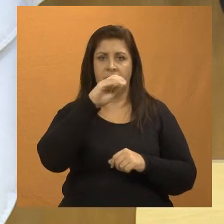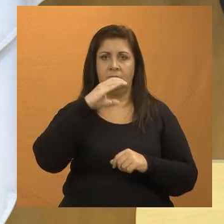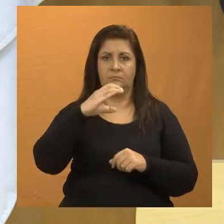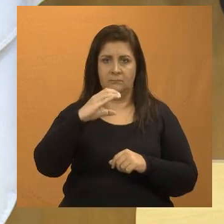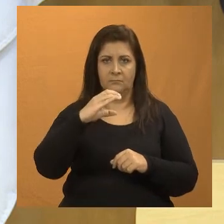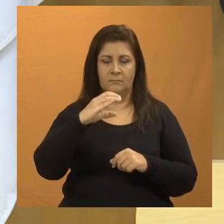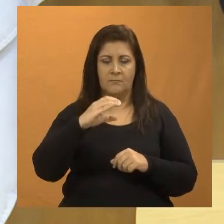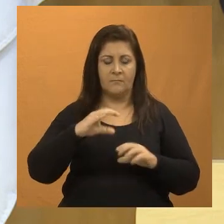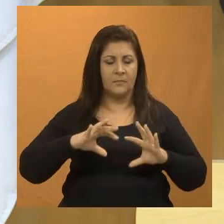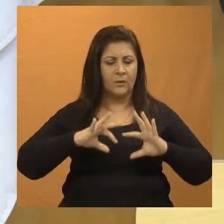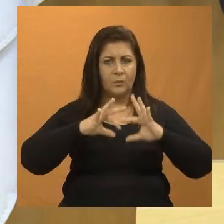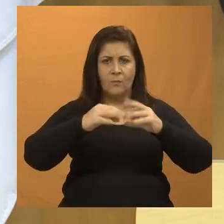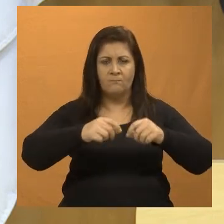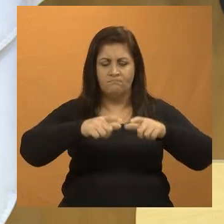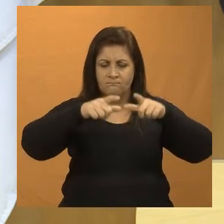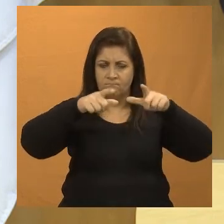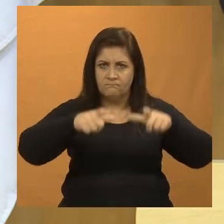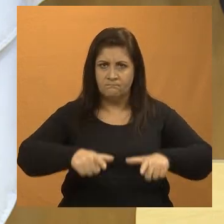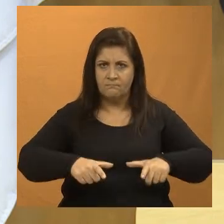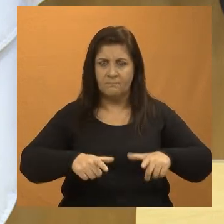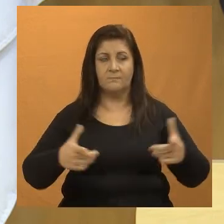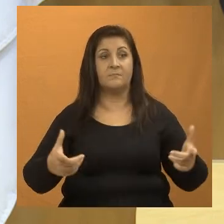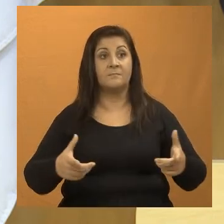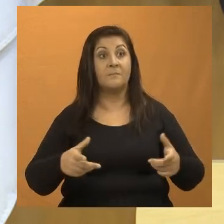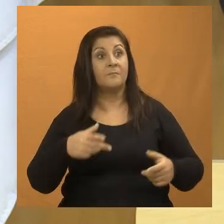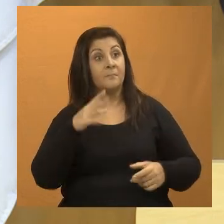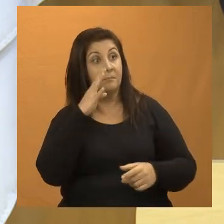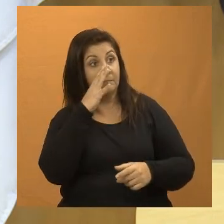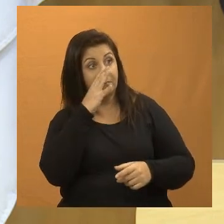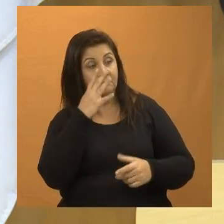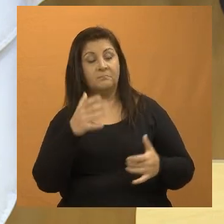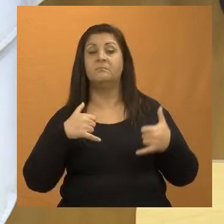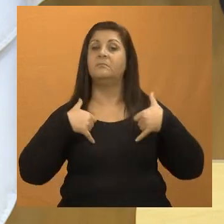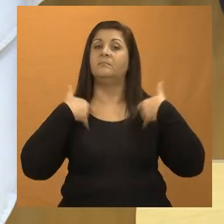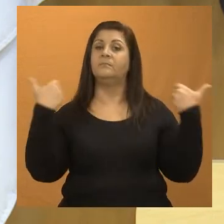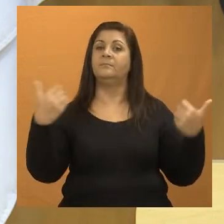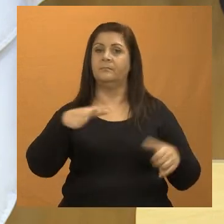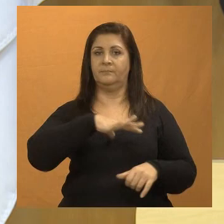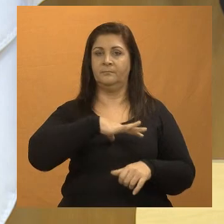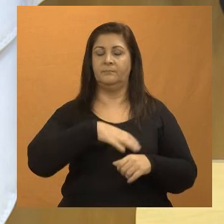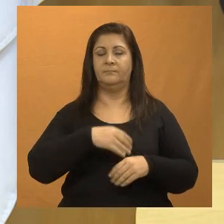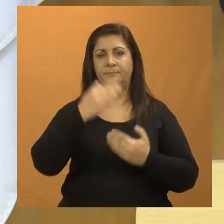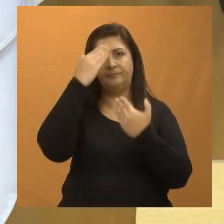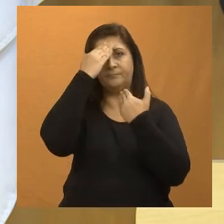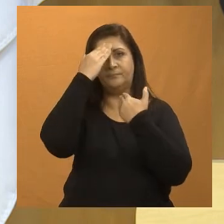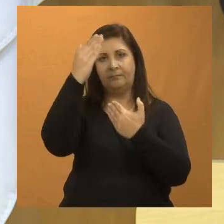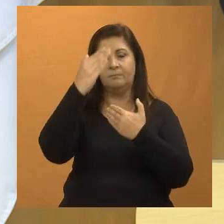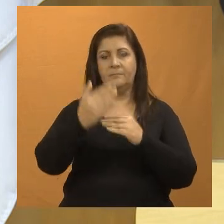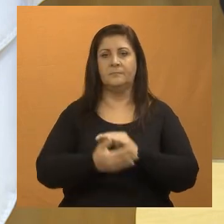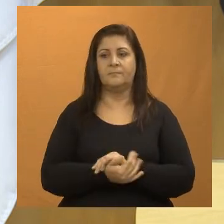em condições de elogios, e orgulho para a nossa cidade. Obrigado.